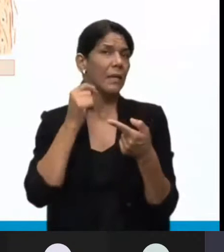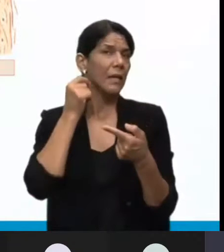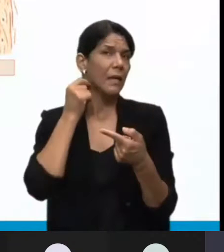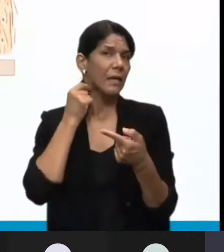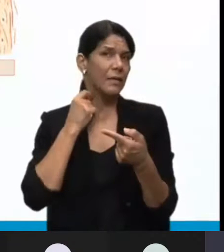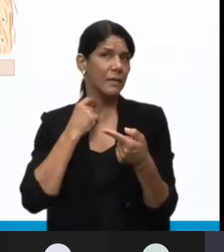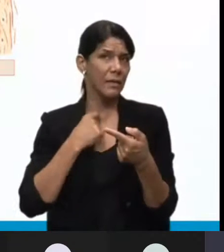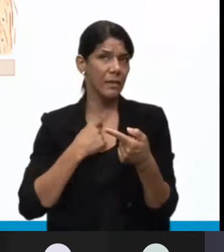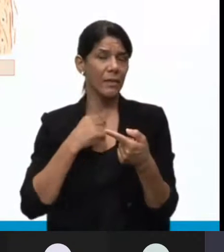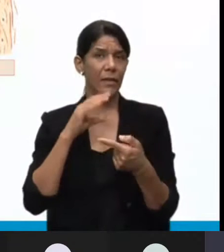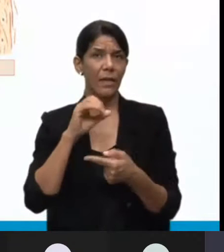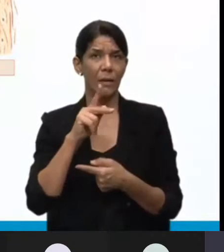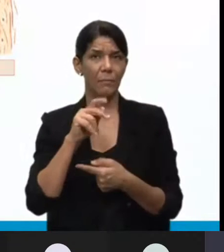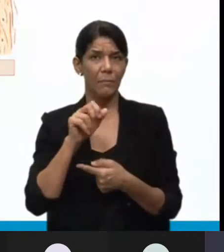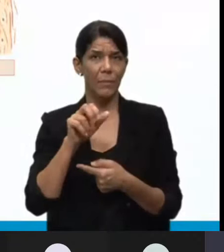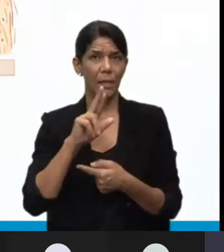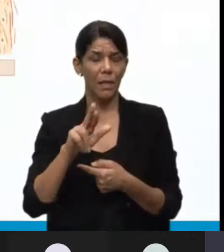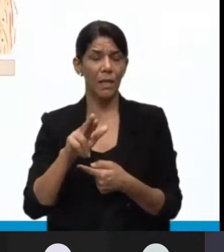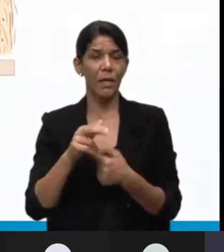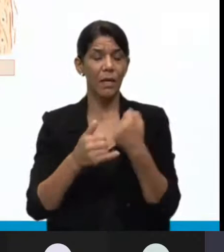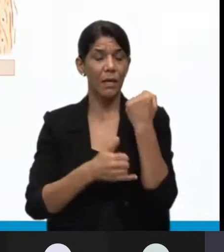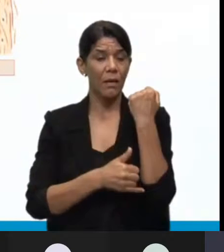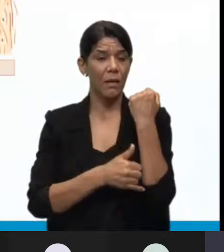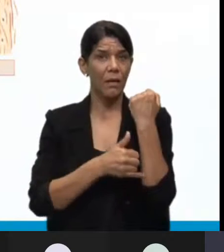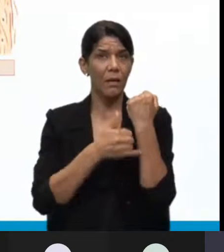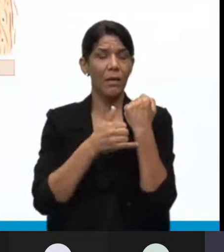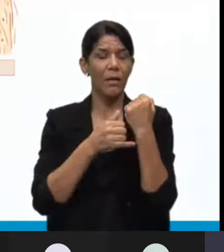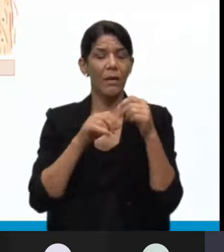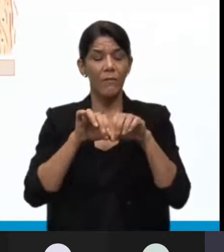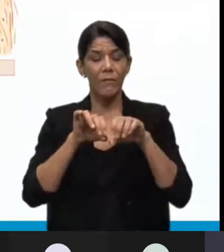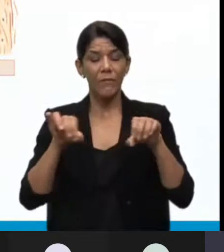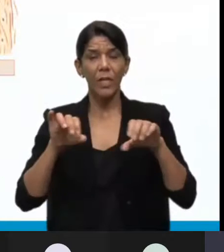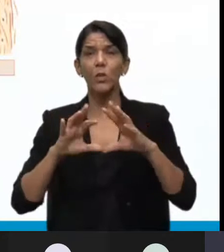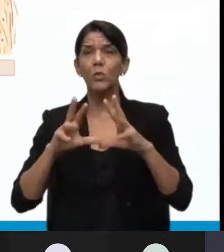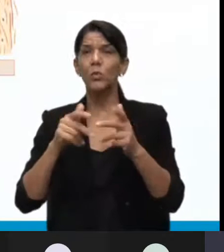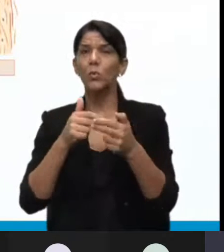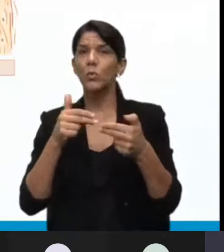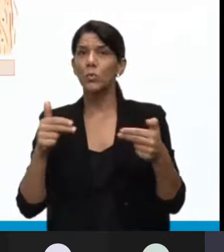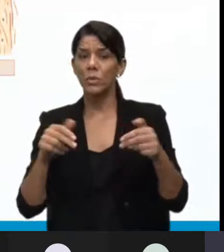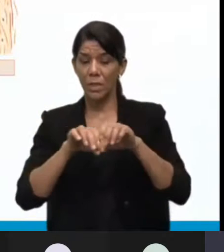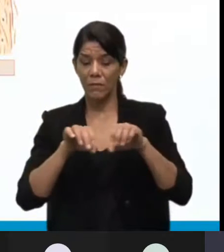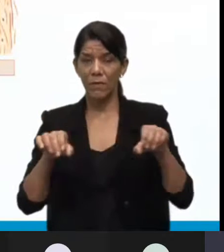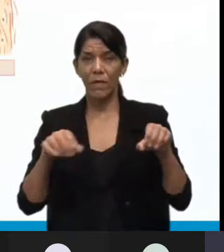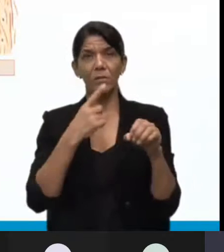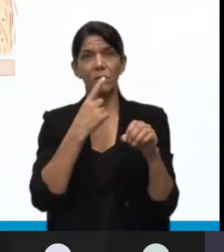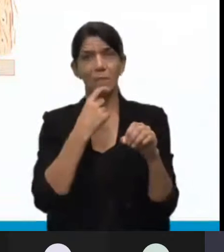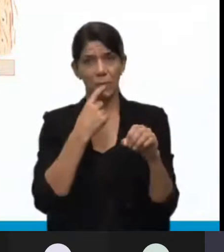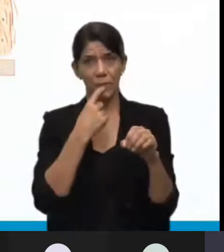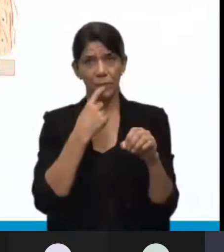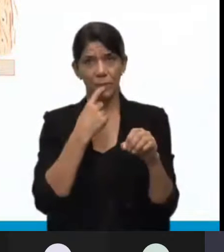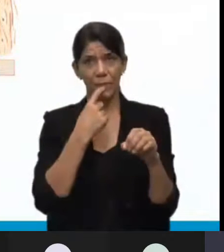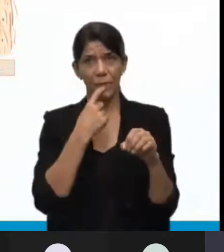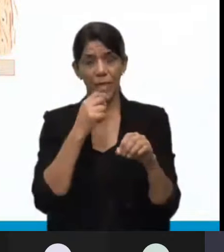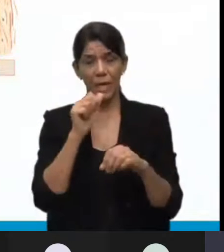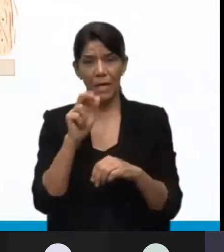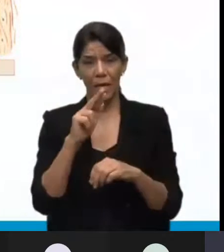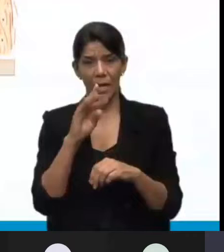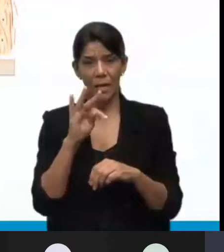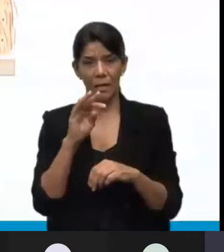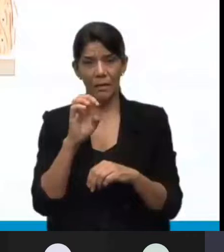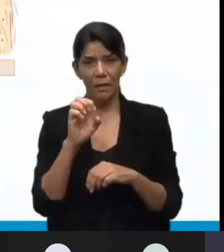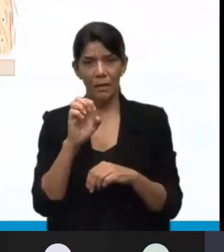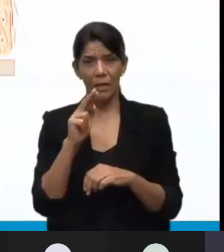as arteríolas, os capilares, as vênulas, as veias, tudo isso é vaso sanguíneo. A minha